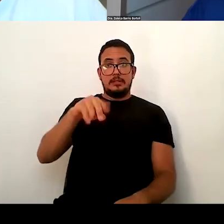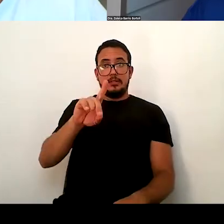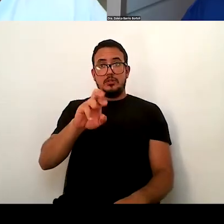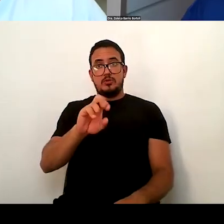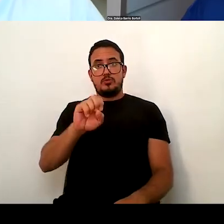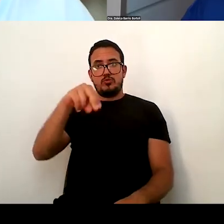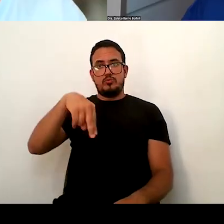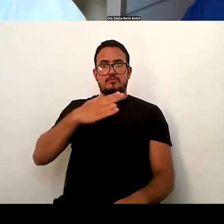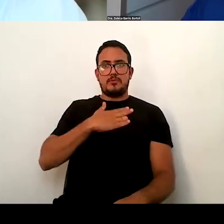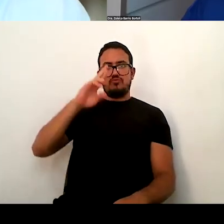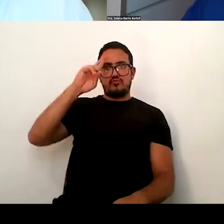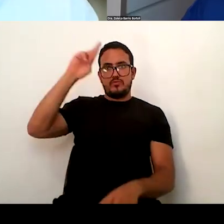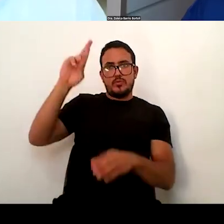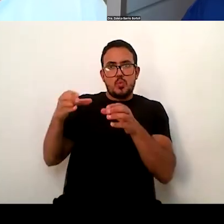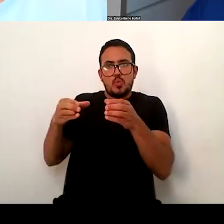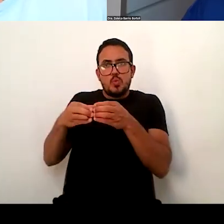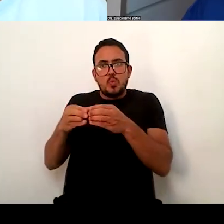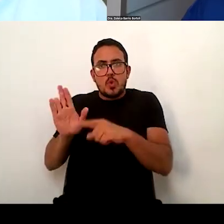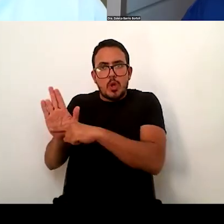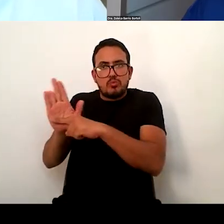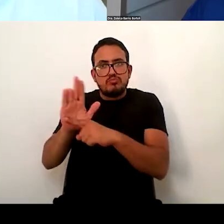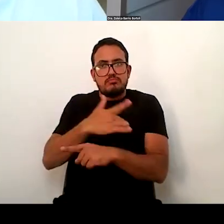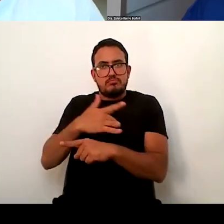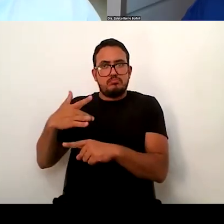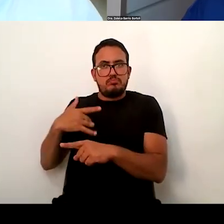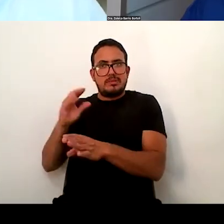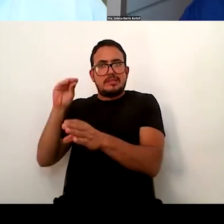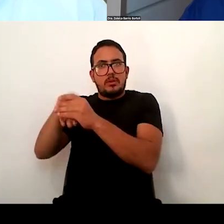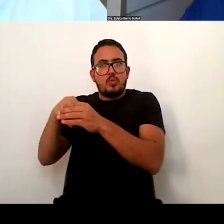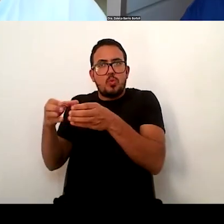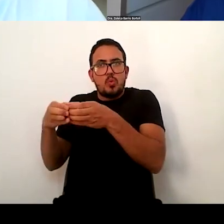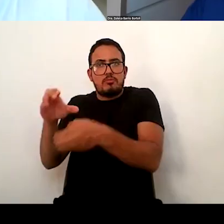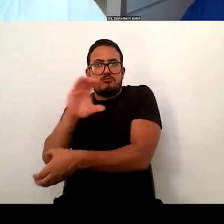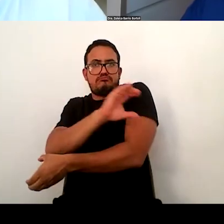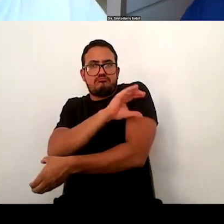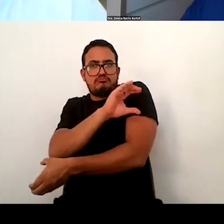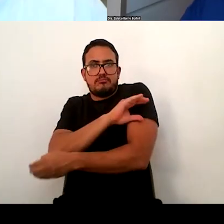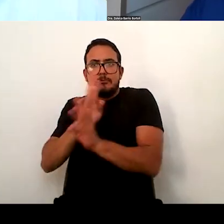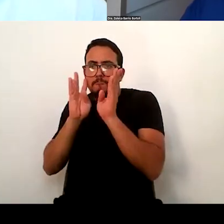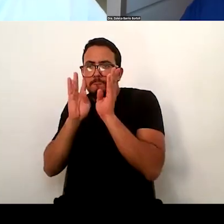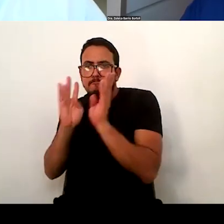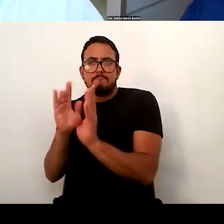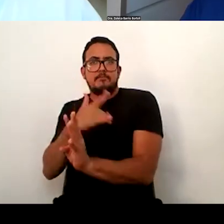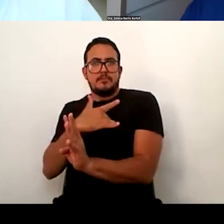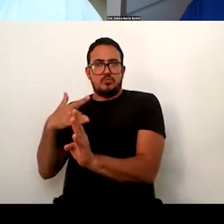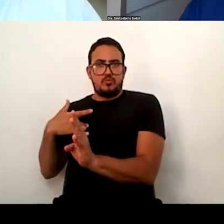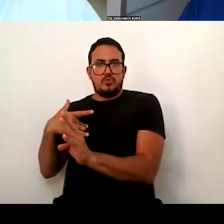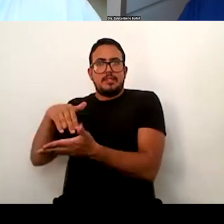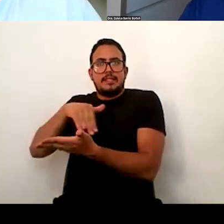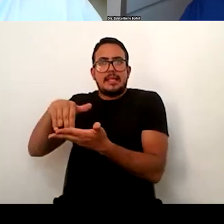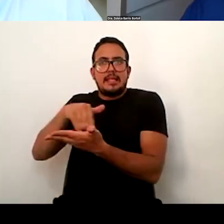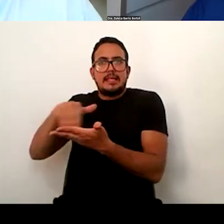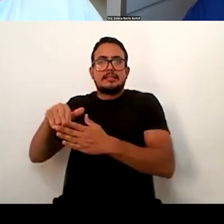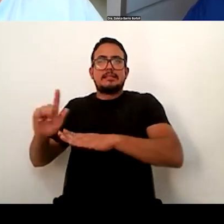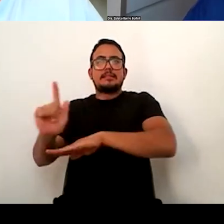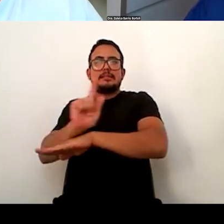saúde, dentro da Coordenadoria de Atenção à Saúde e na Secretaria de Gestão de Pessoas. Todos os anos